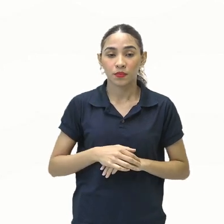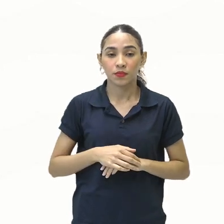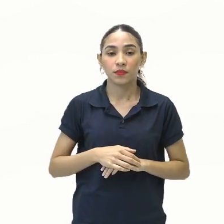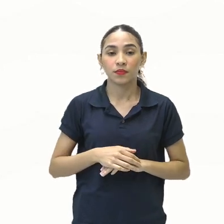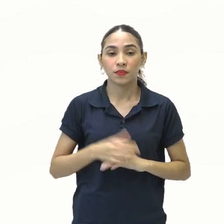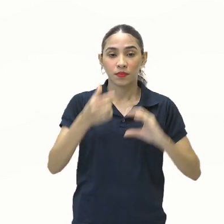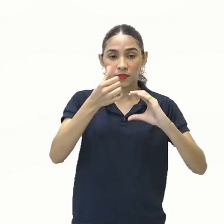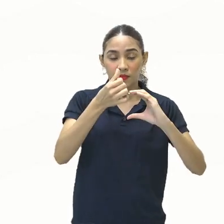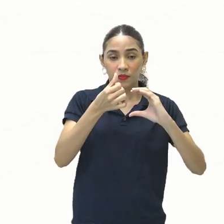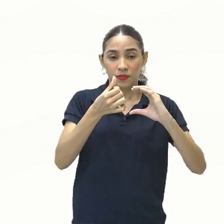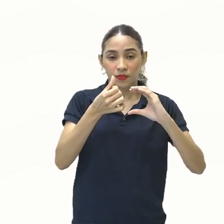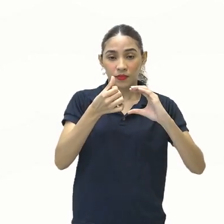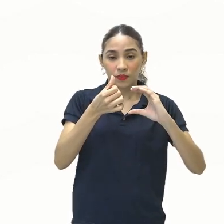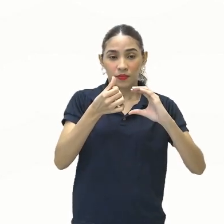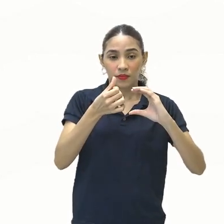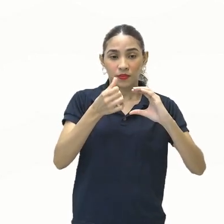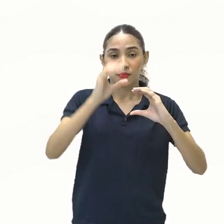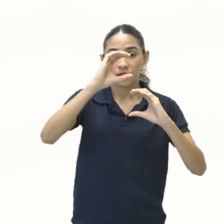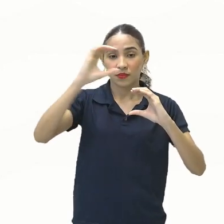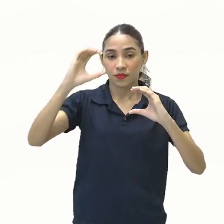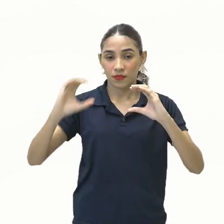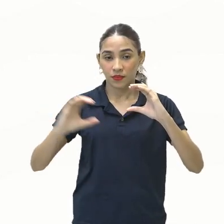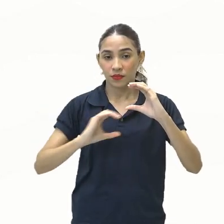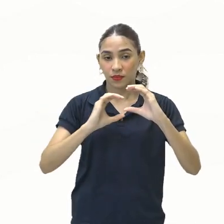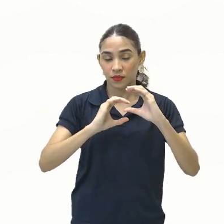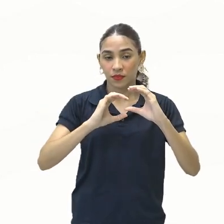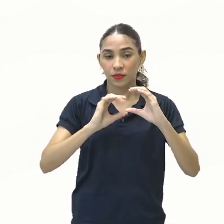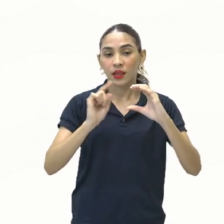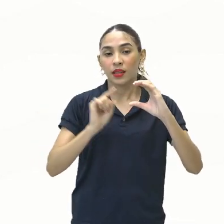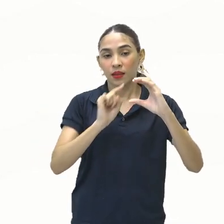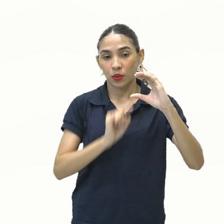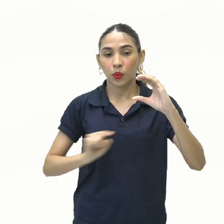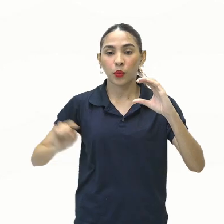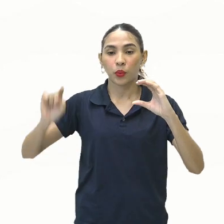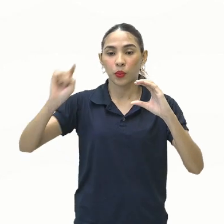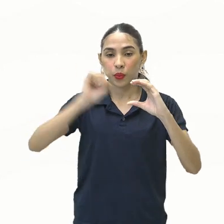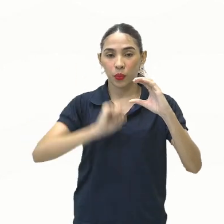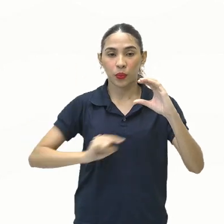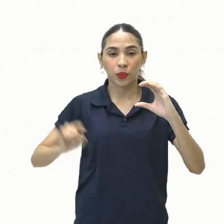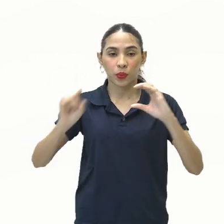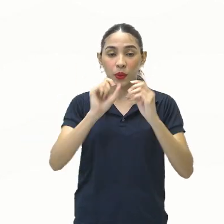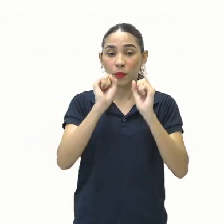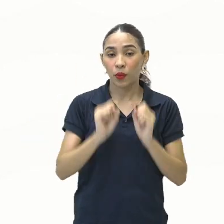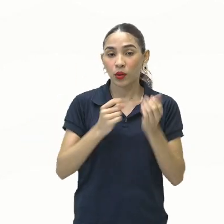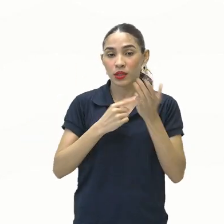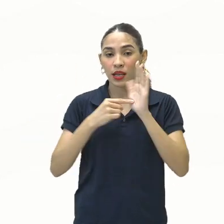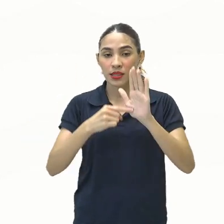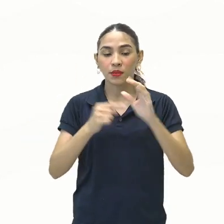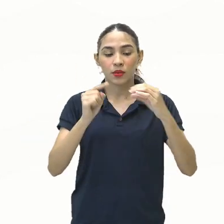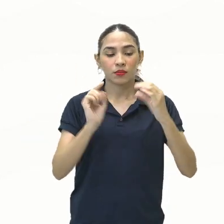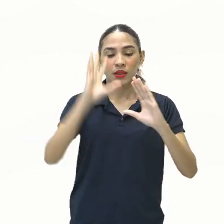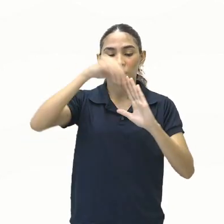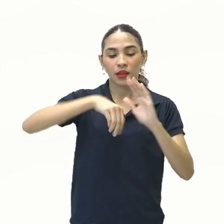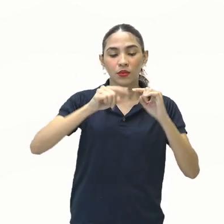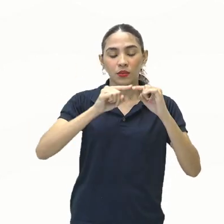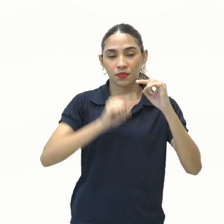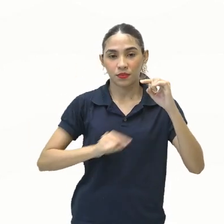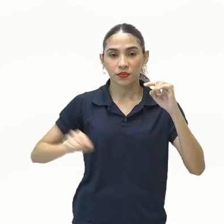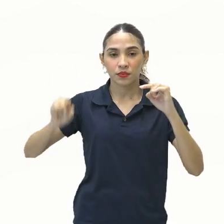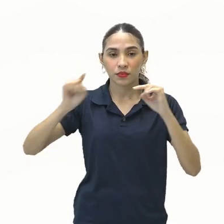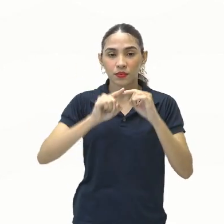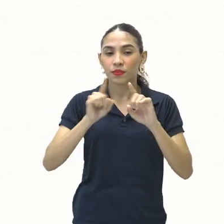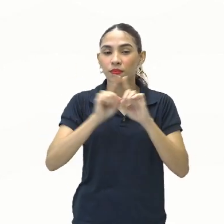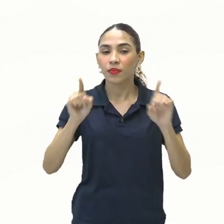carbonos. Como essas ligações duplas elas ficam girando, então a gente pode representar desse jeito. Agora,